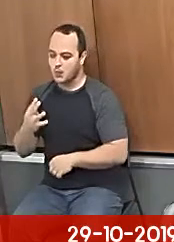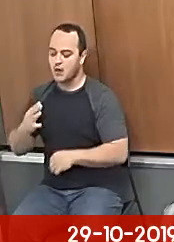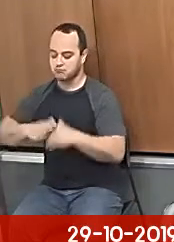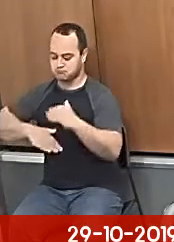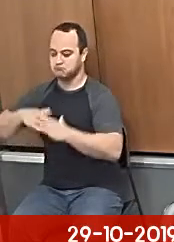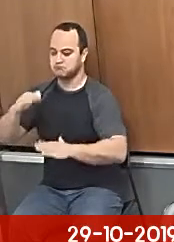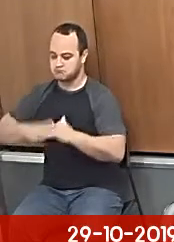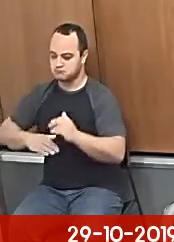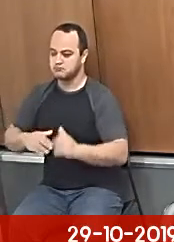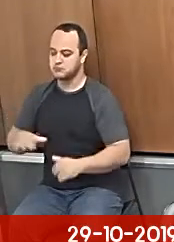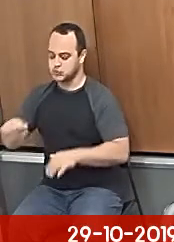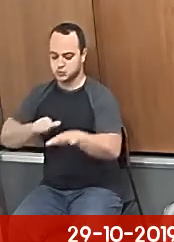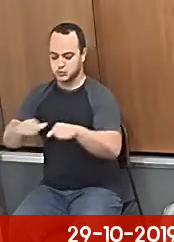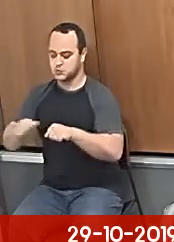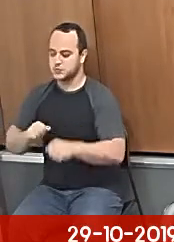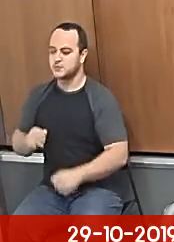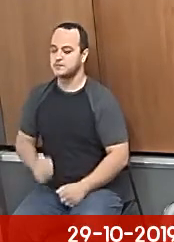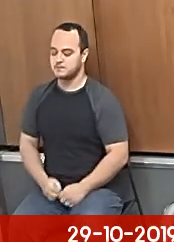final.